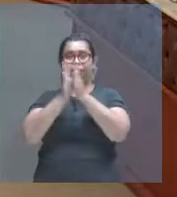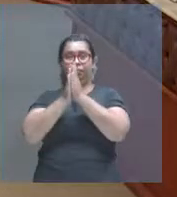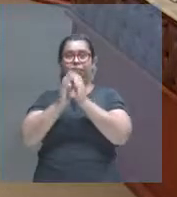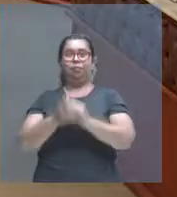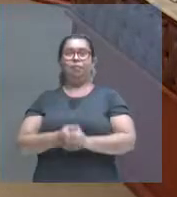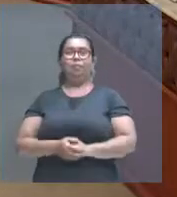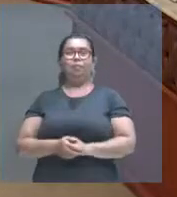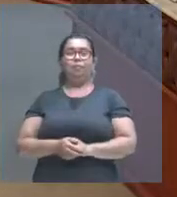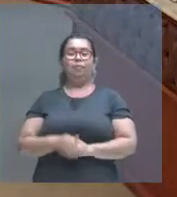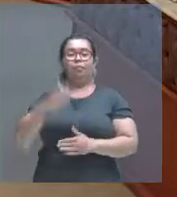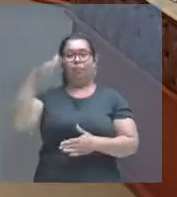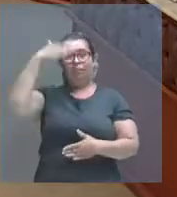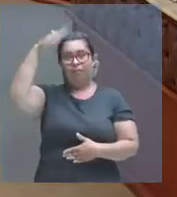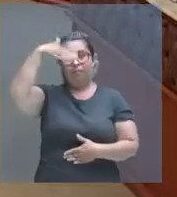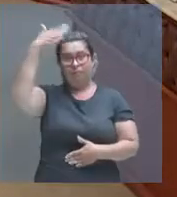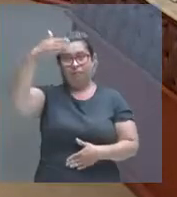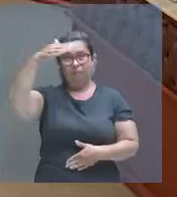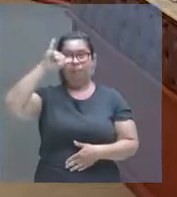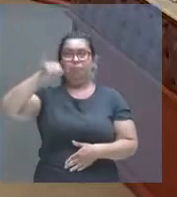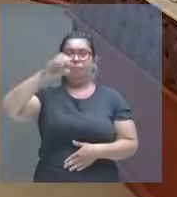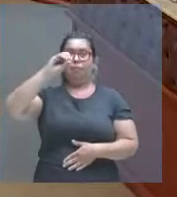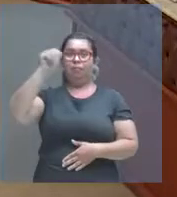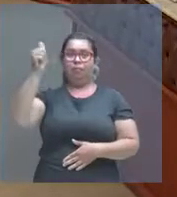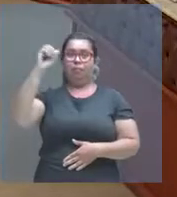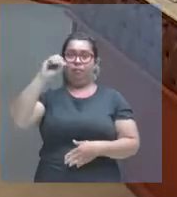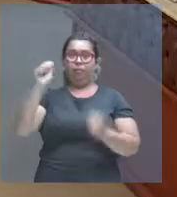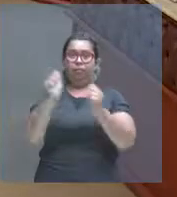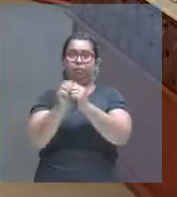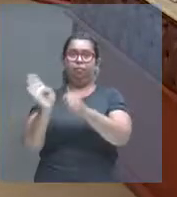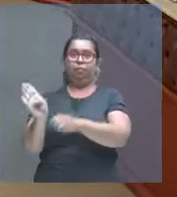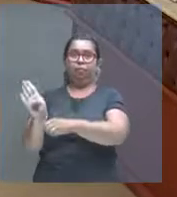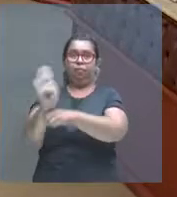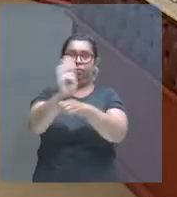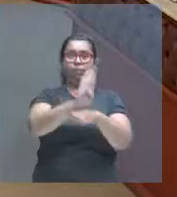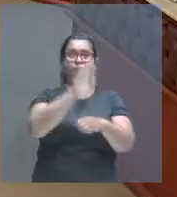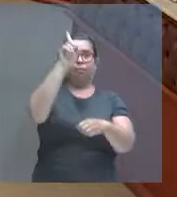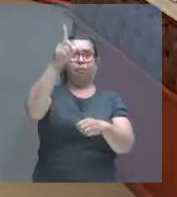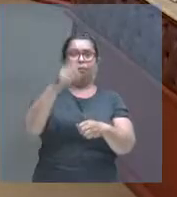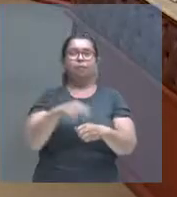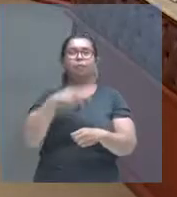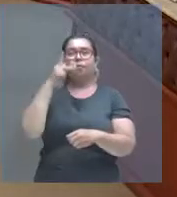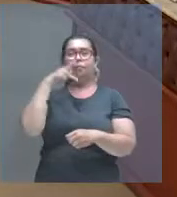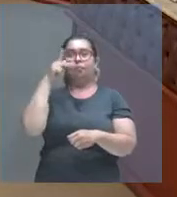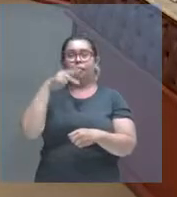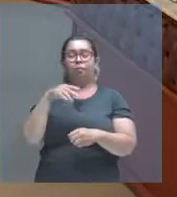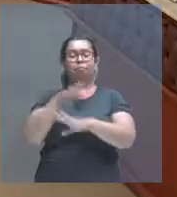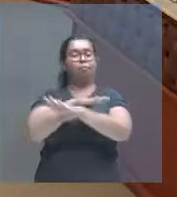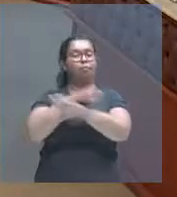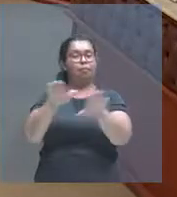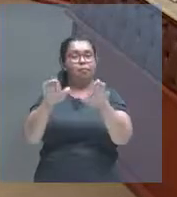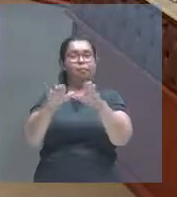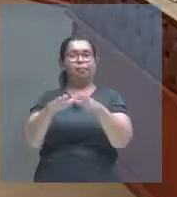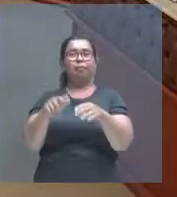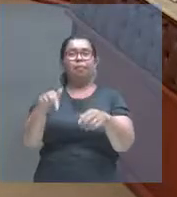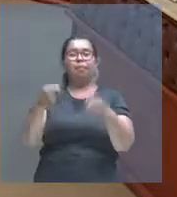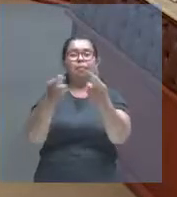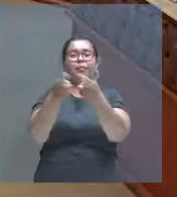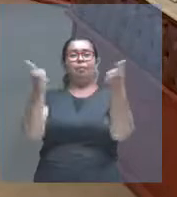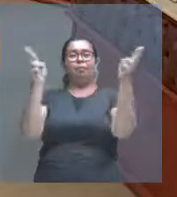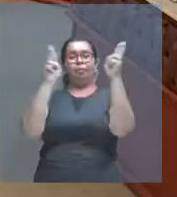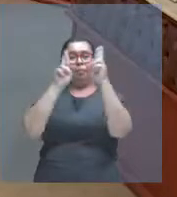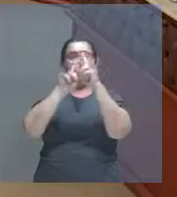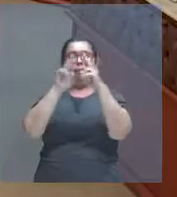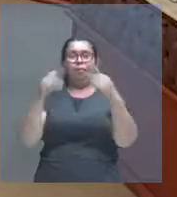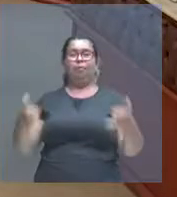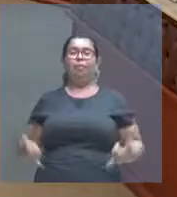parabenizando o homenageado seu João, sob a proteção de Deus, declaro encerrado a presente sessão solene.